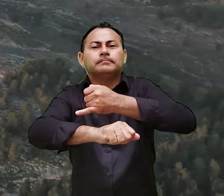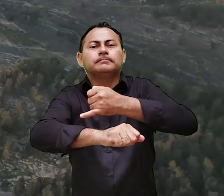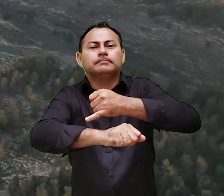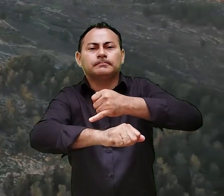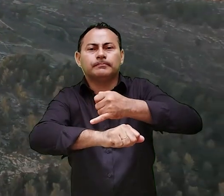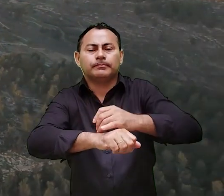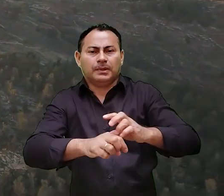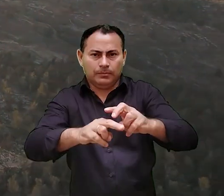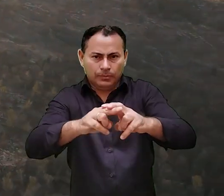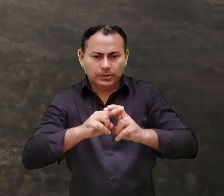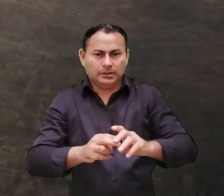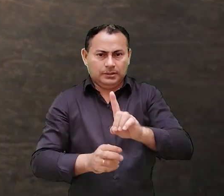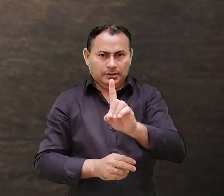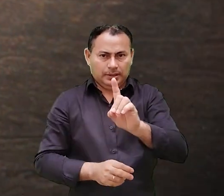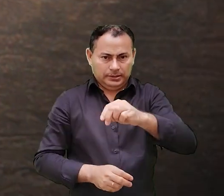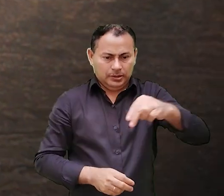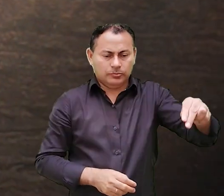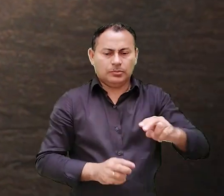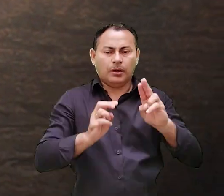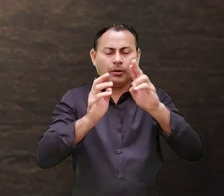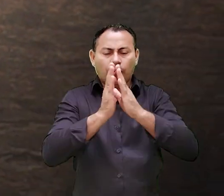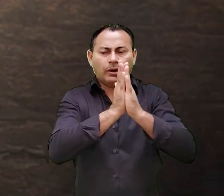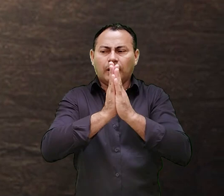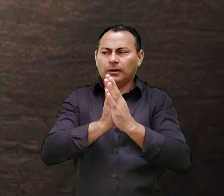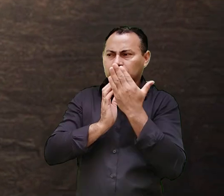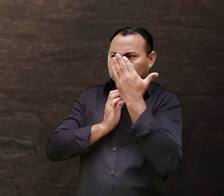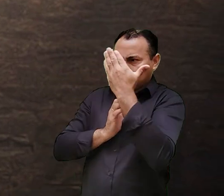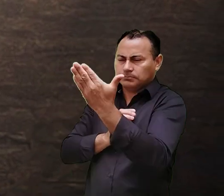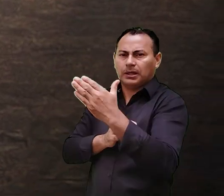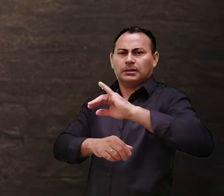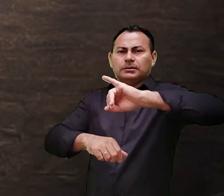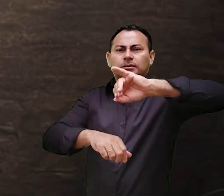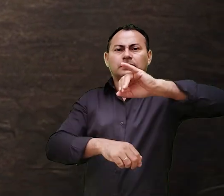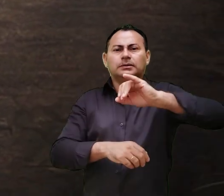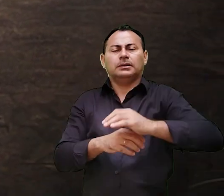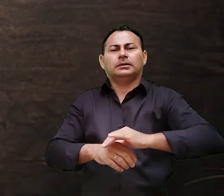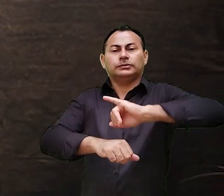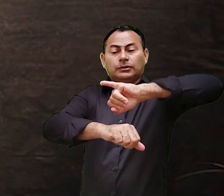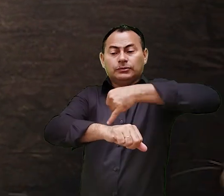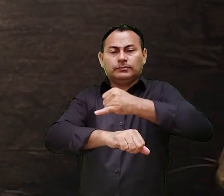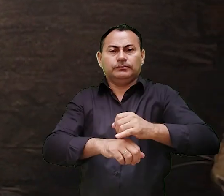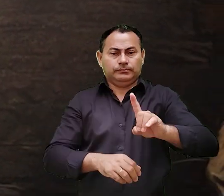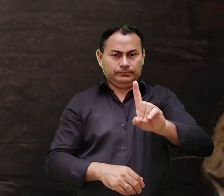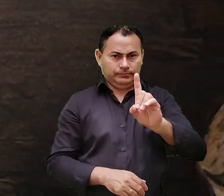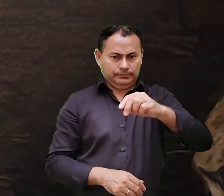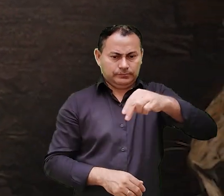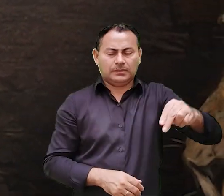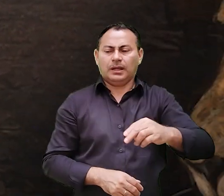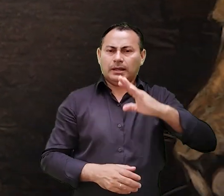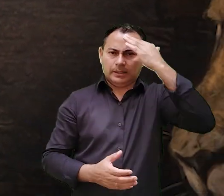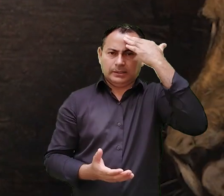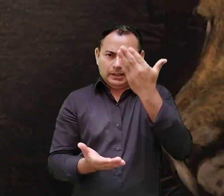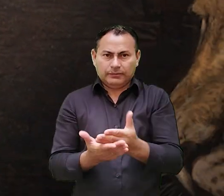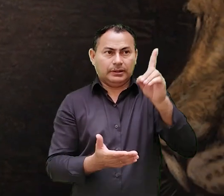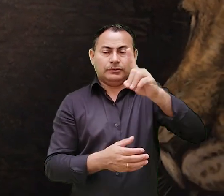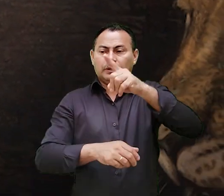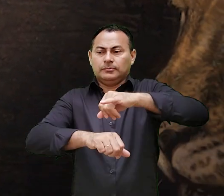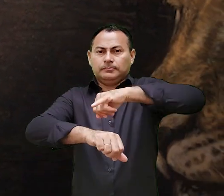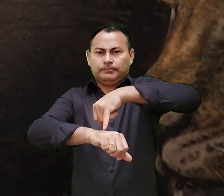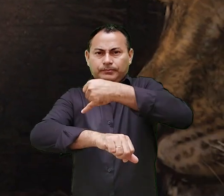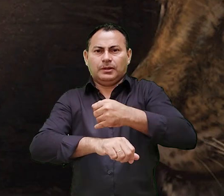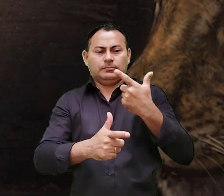Jerusalém. É por isso que Daniel orava virado para Jerusalém. Daniel acreditava que Deus estava em